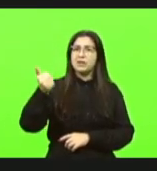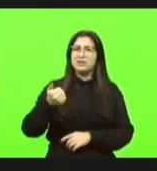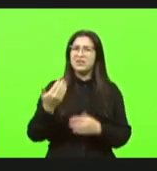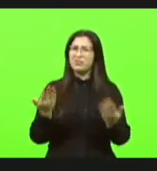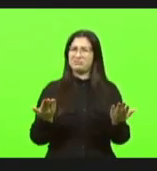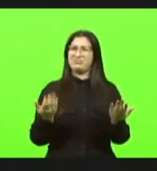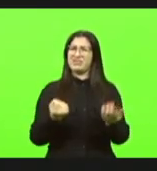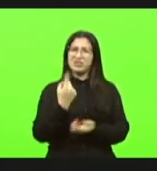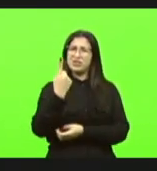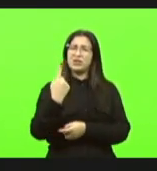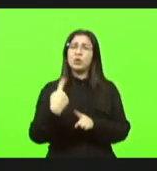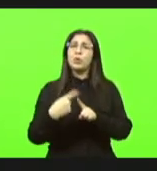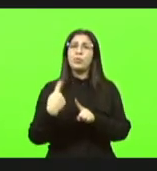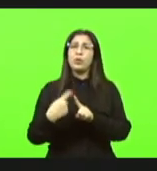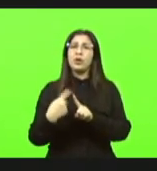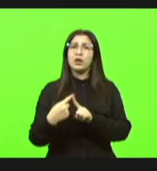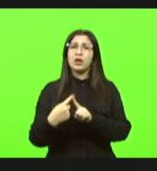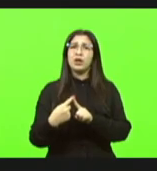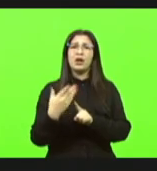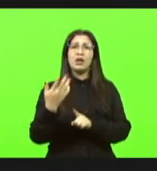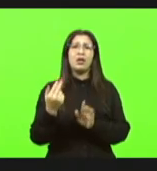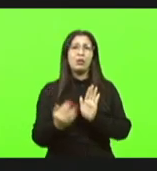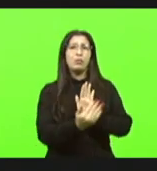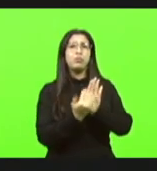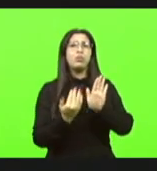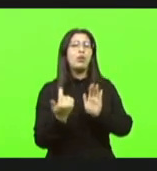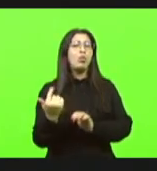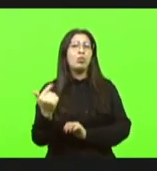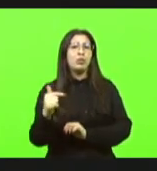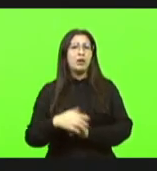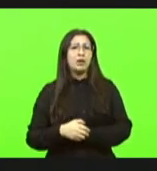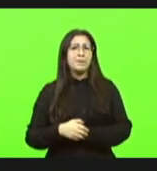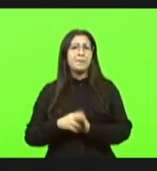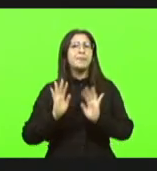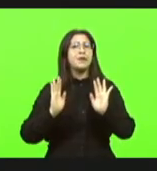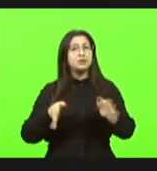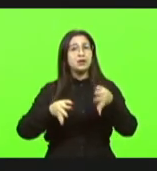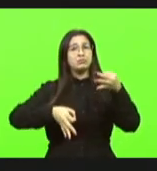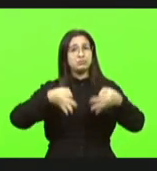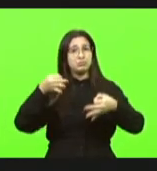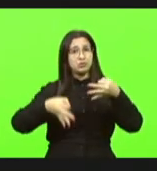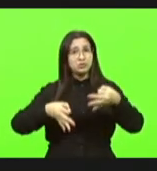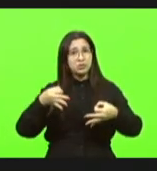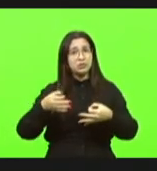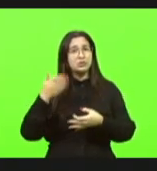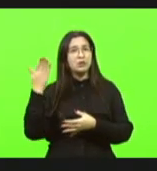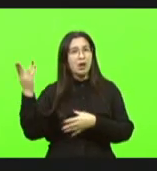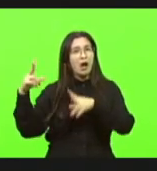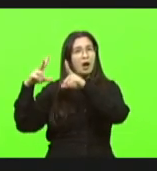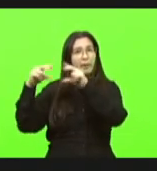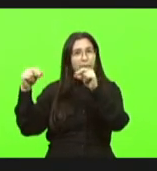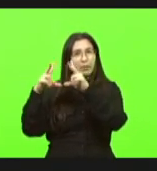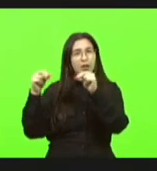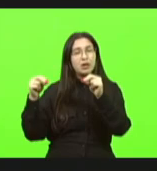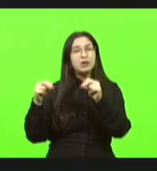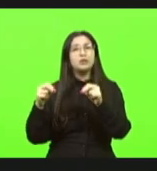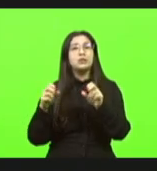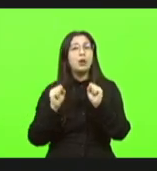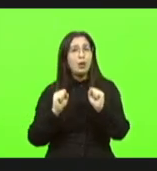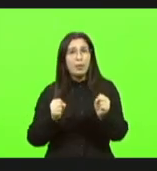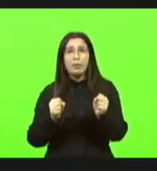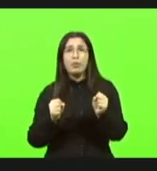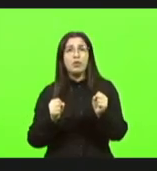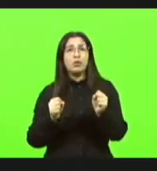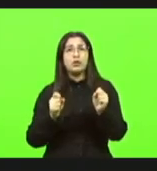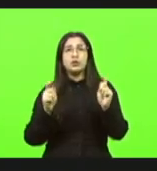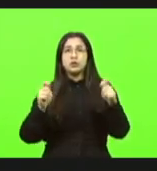isso cara né porque que não foi citado isso que eu sei que isso aqui passando Juizado lá em Brasília lá tá lá no Supremo mas a gente poderia pacificamente